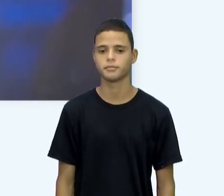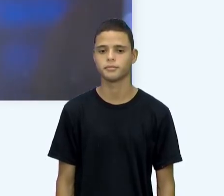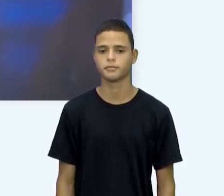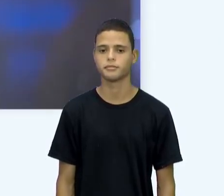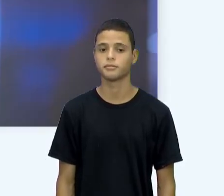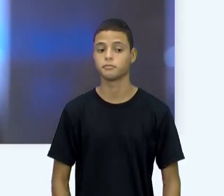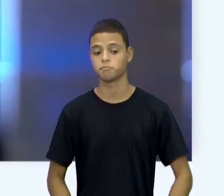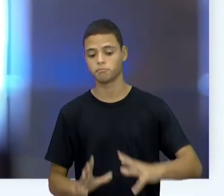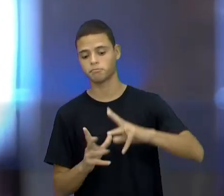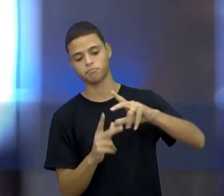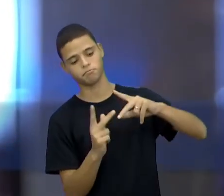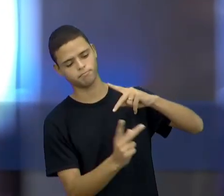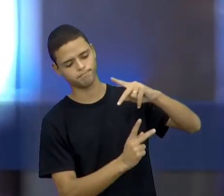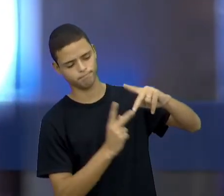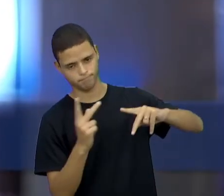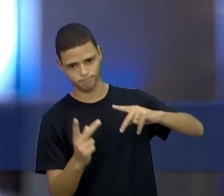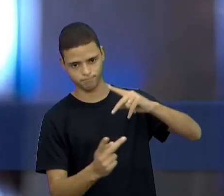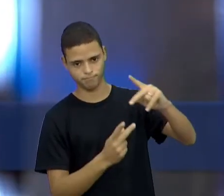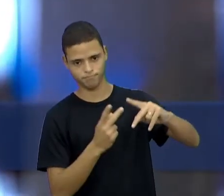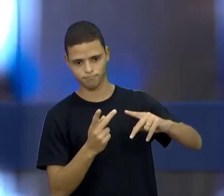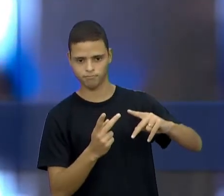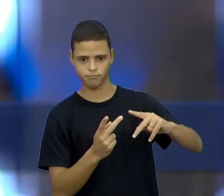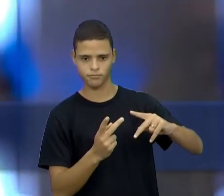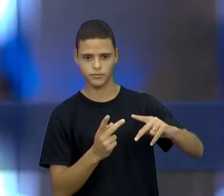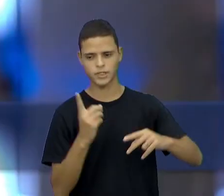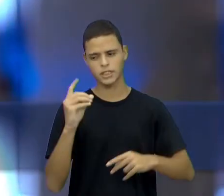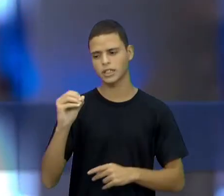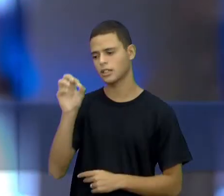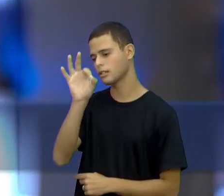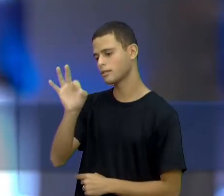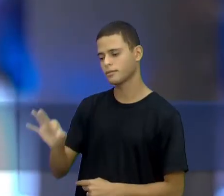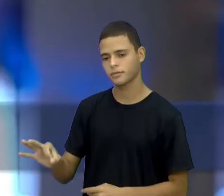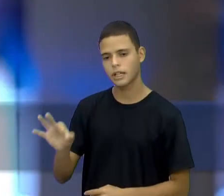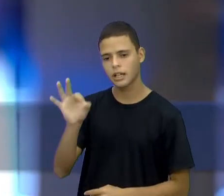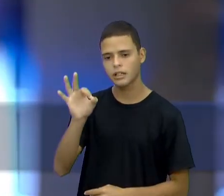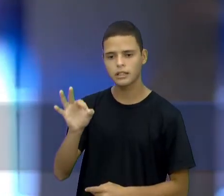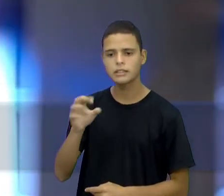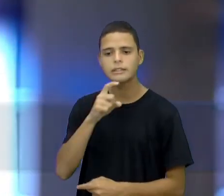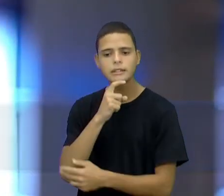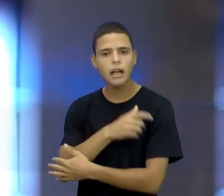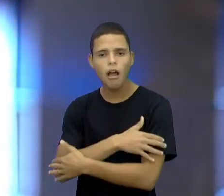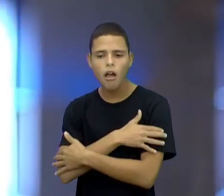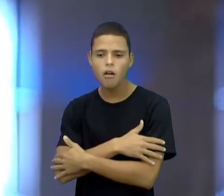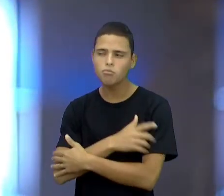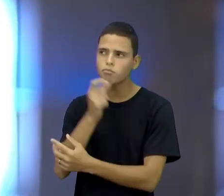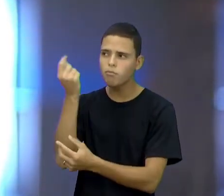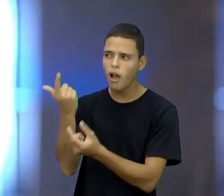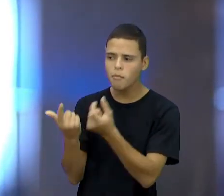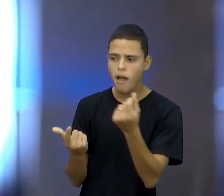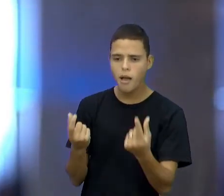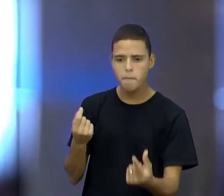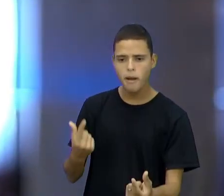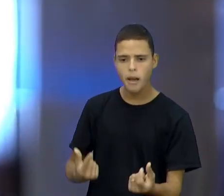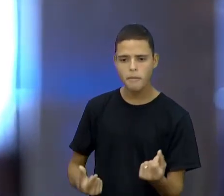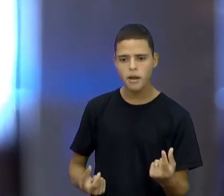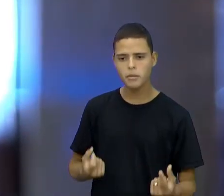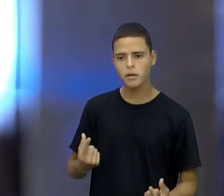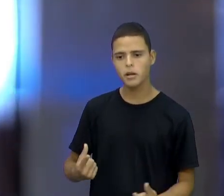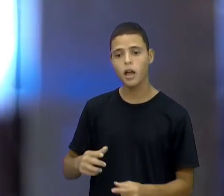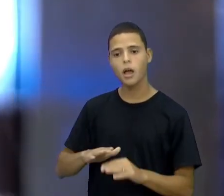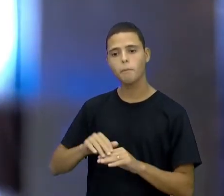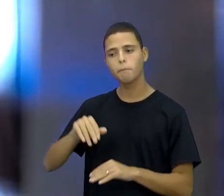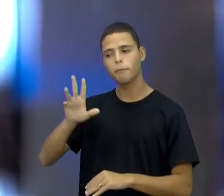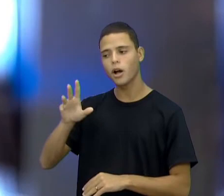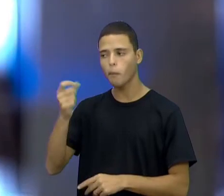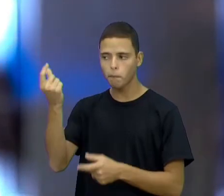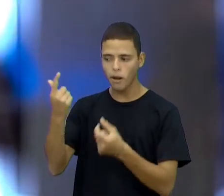O planeta Terra ainda é coberto, cerca de 10%, por neve e gelo. E por incrível que pareça, a maior parte